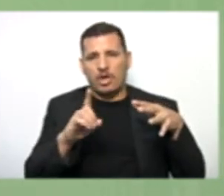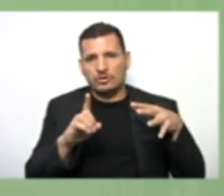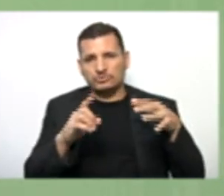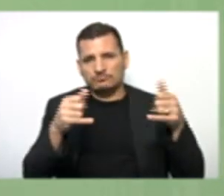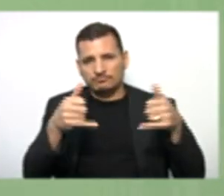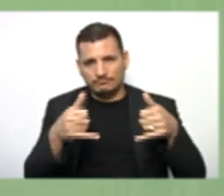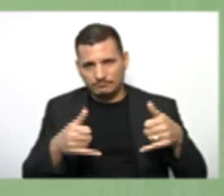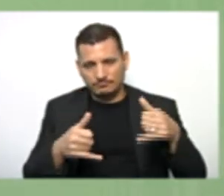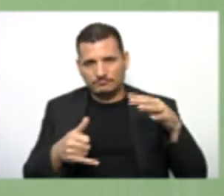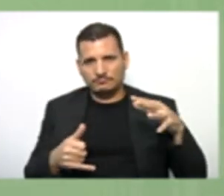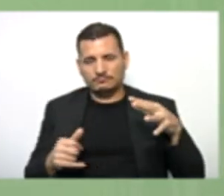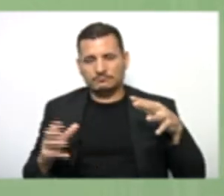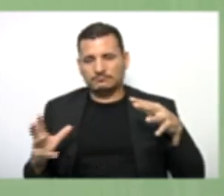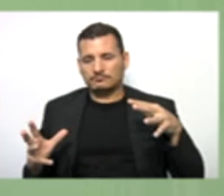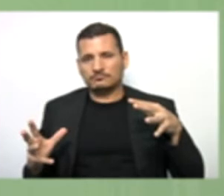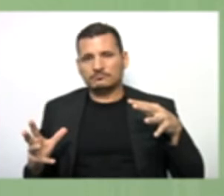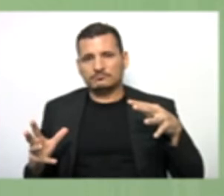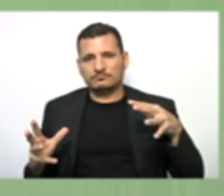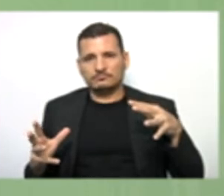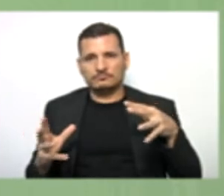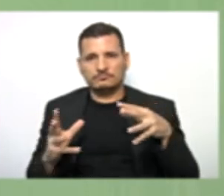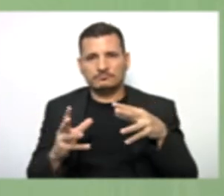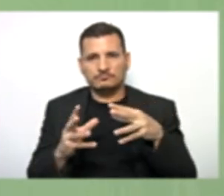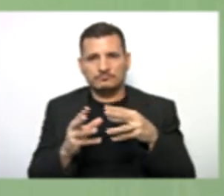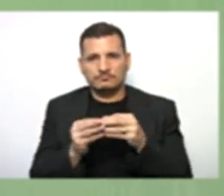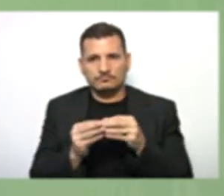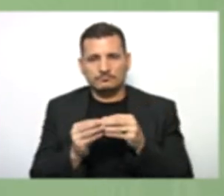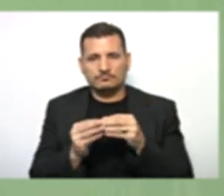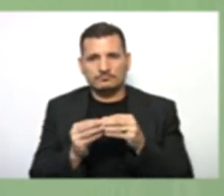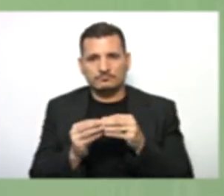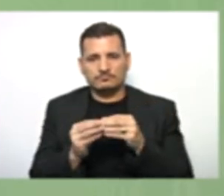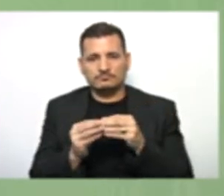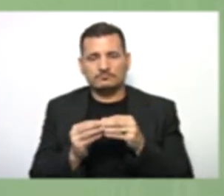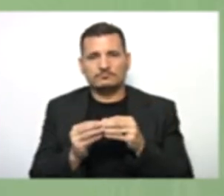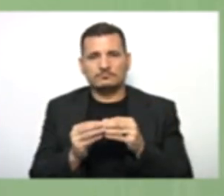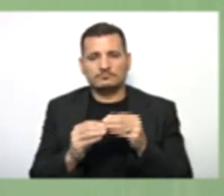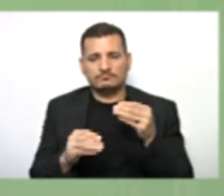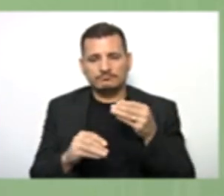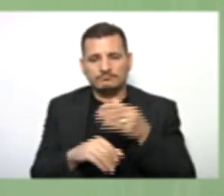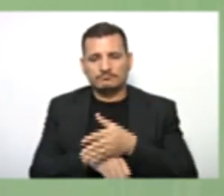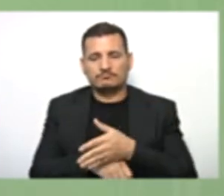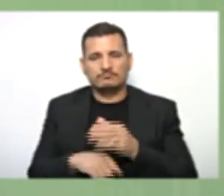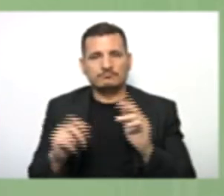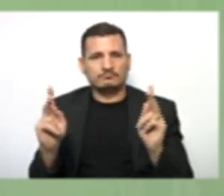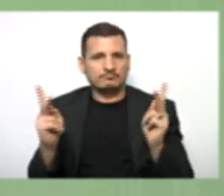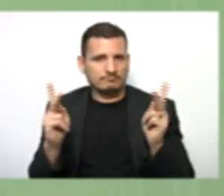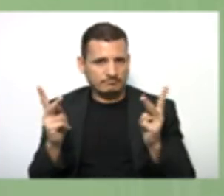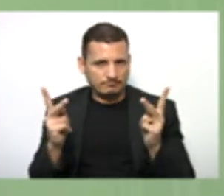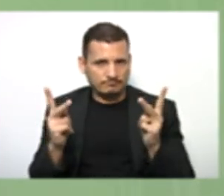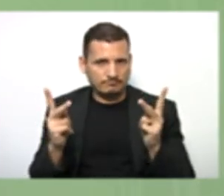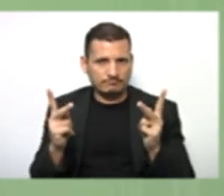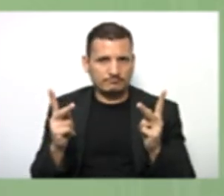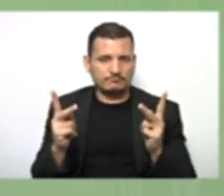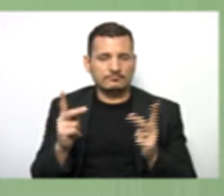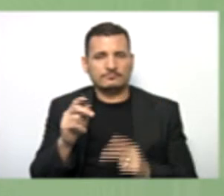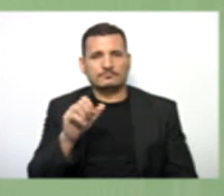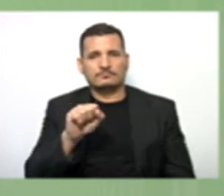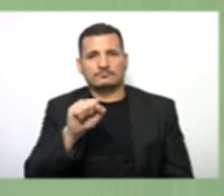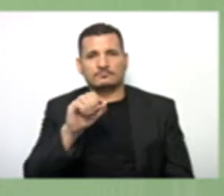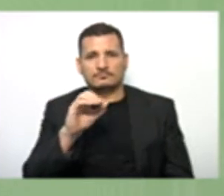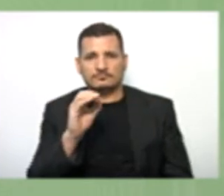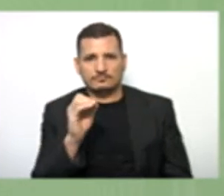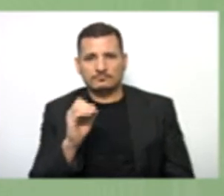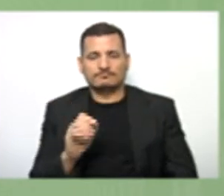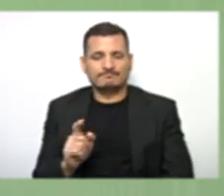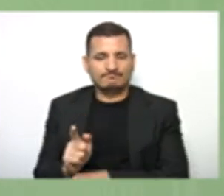foram programados relacionados ao acesso ao hardware gerenciado pelo sistema operacional.